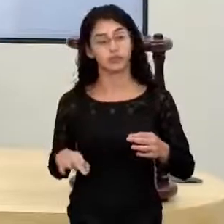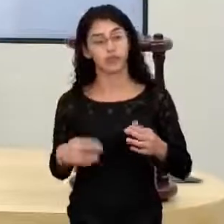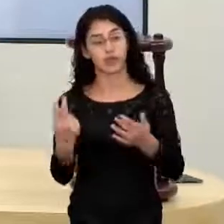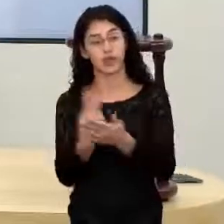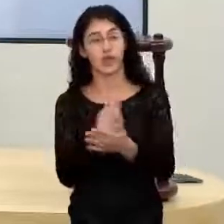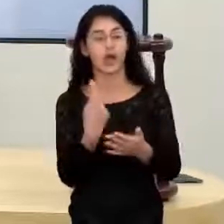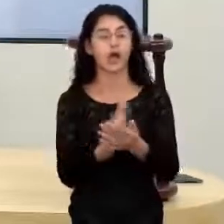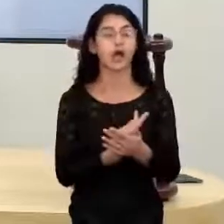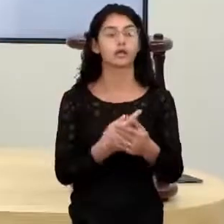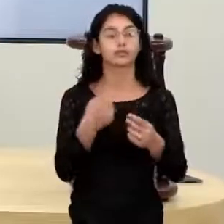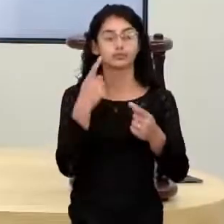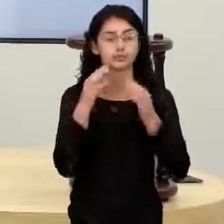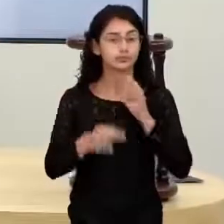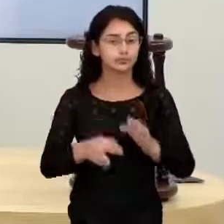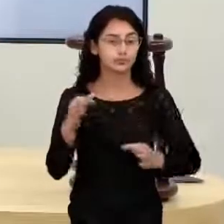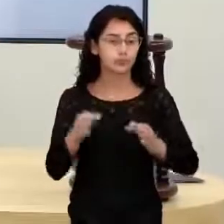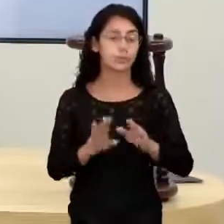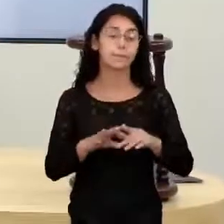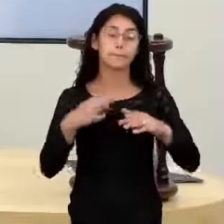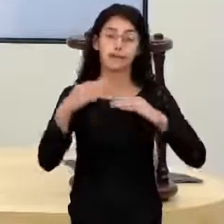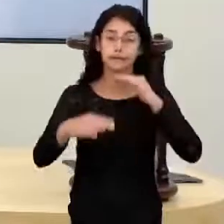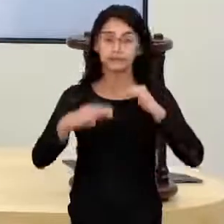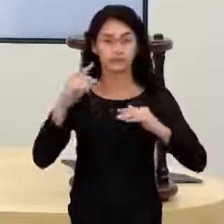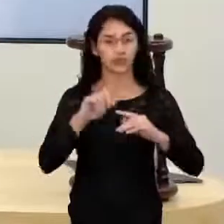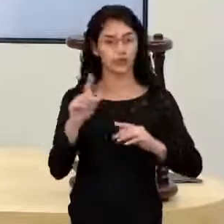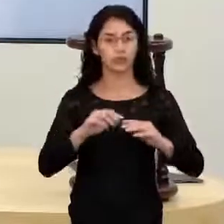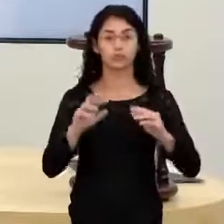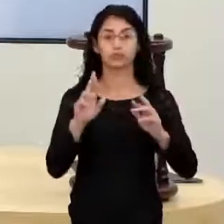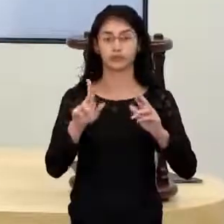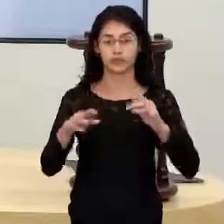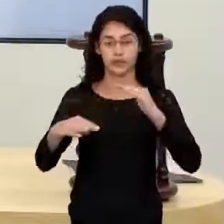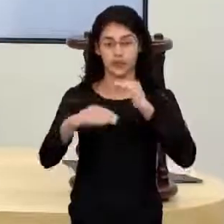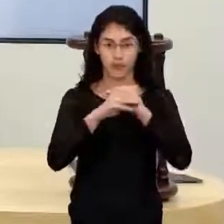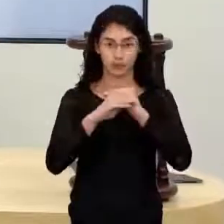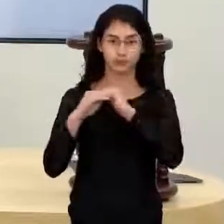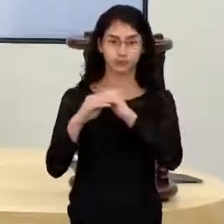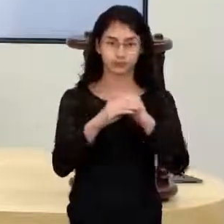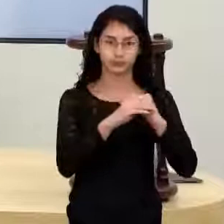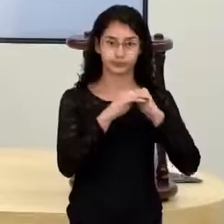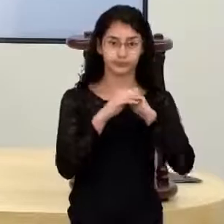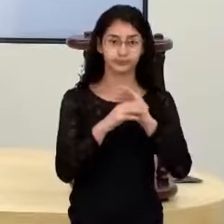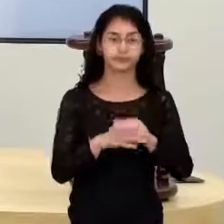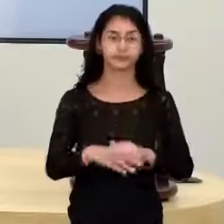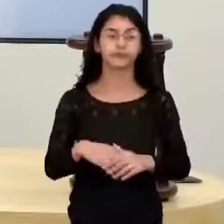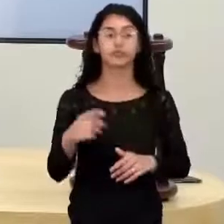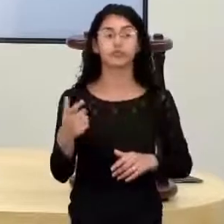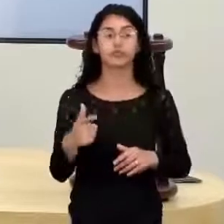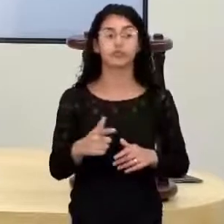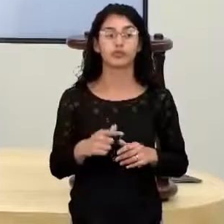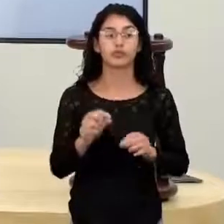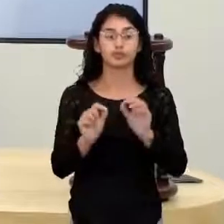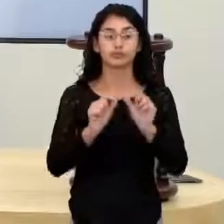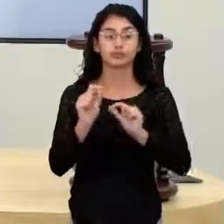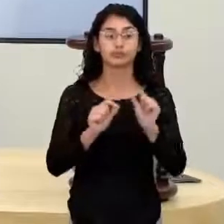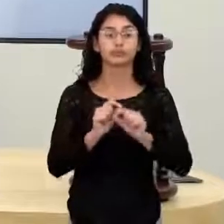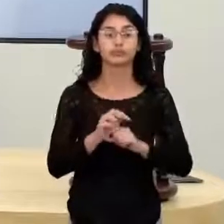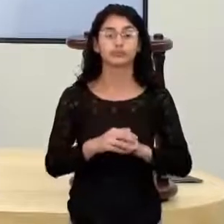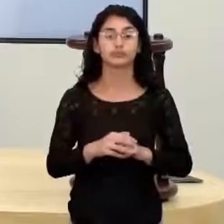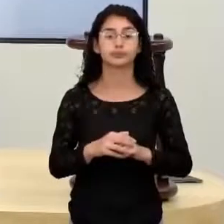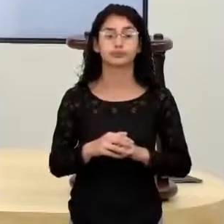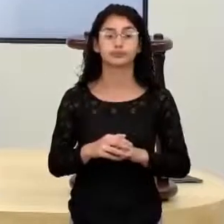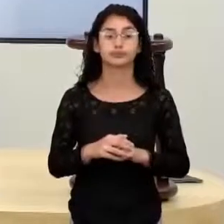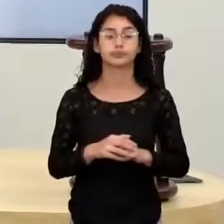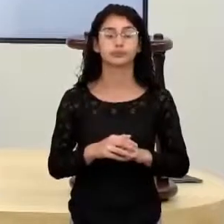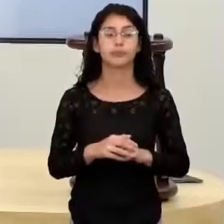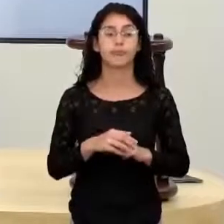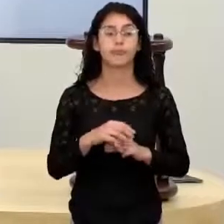poder é maior que o outro. Tem uma questão também que eu queria falar com vocês, sexto ano, que é assim, por exemplo, uma atribuição que